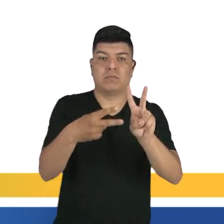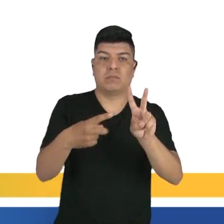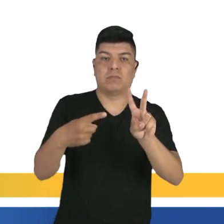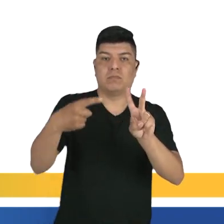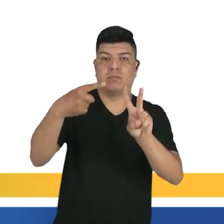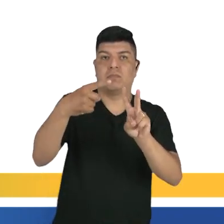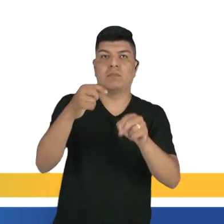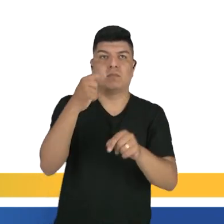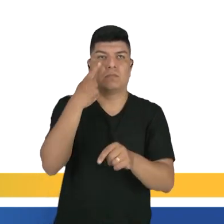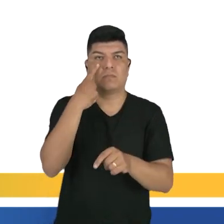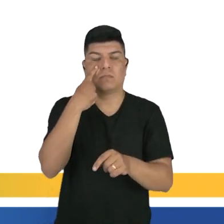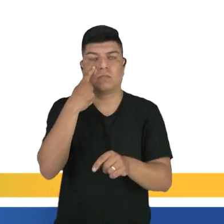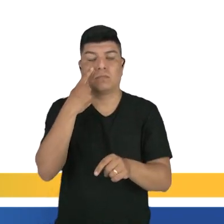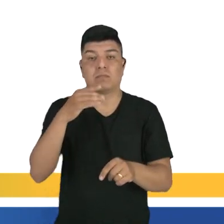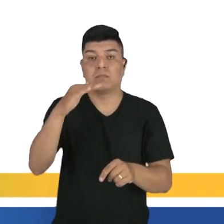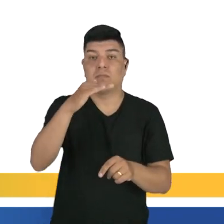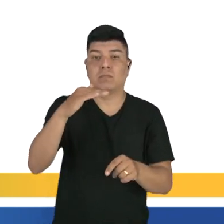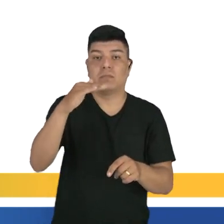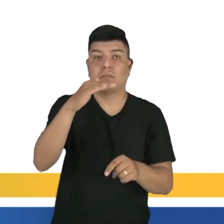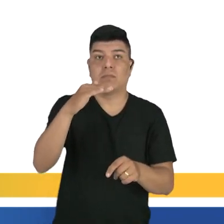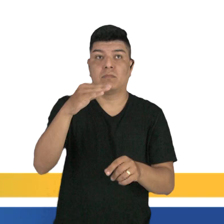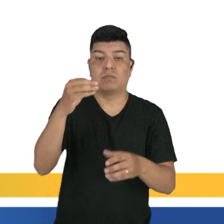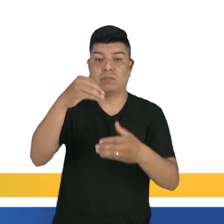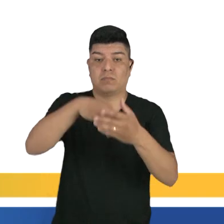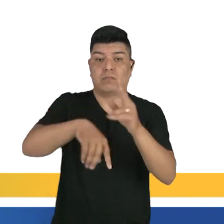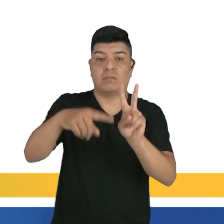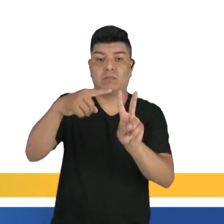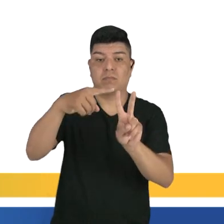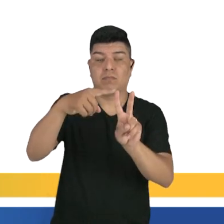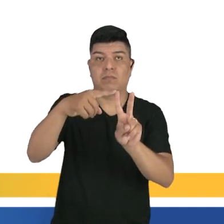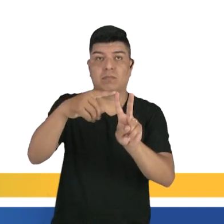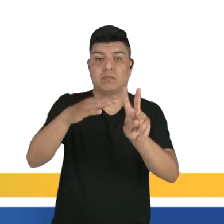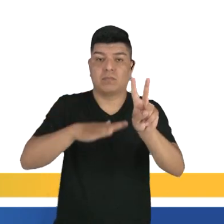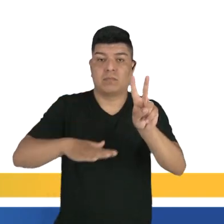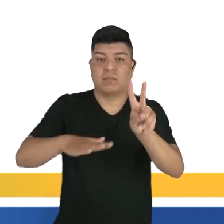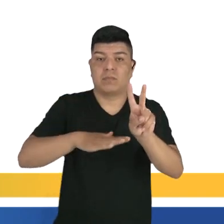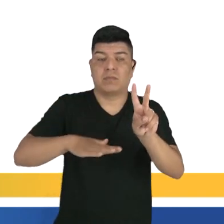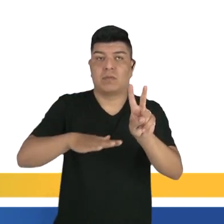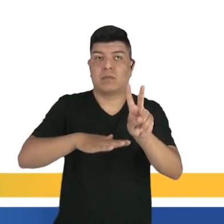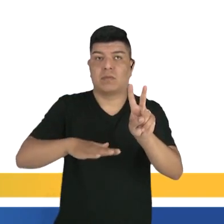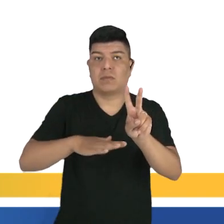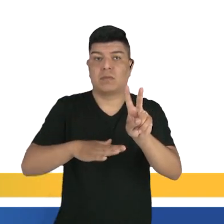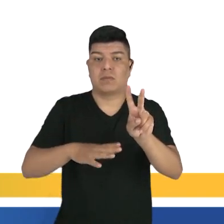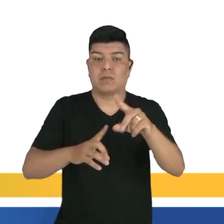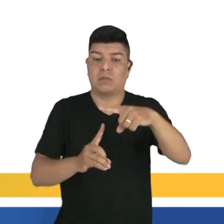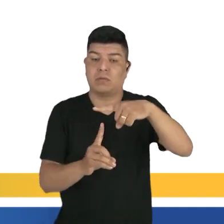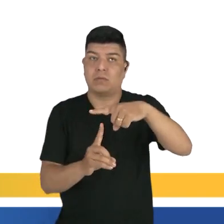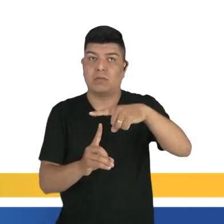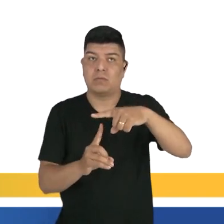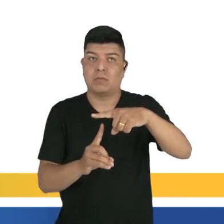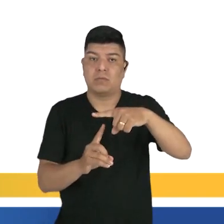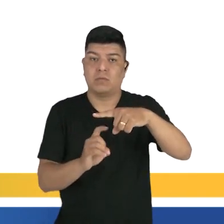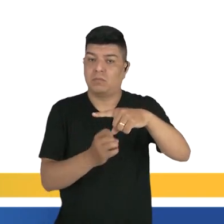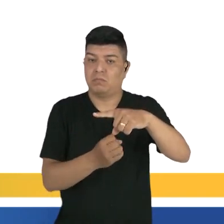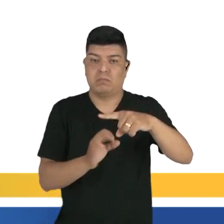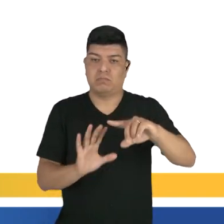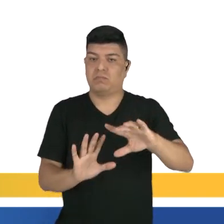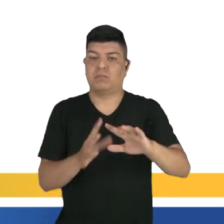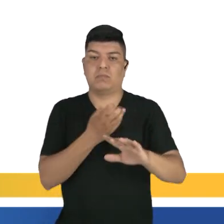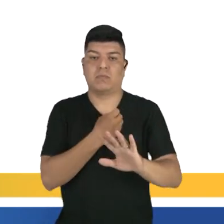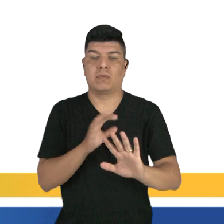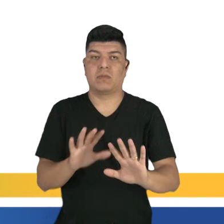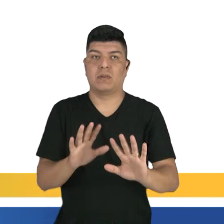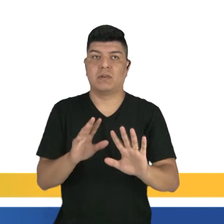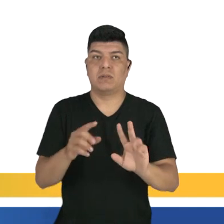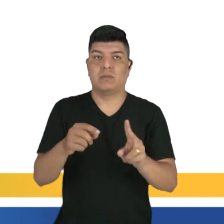a 1. Então, pense o seguinte, quem está em cima fica dentro da raiz, quem está embaixo, né, no denominador, vira índice. Então,